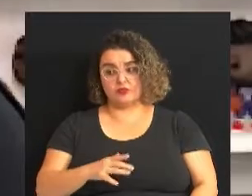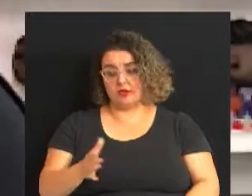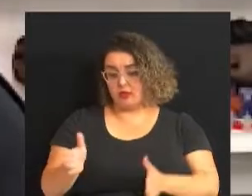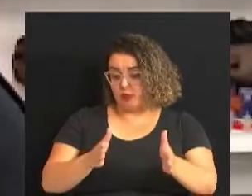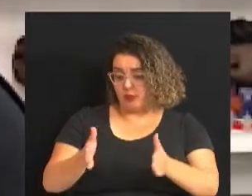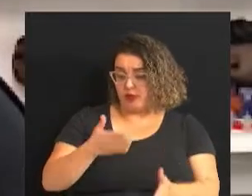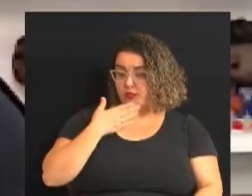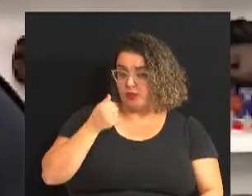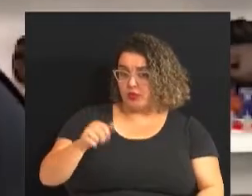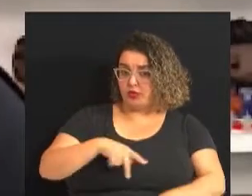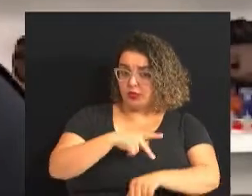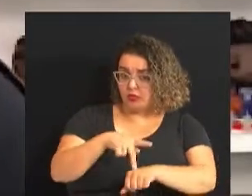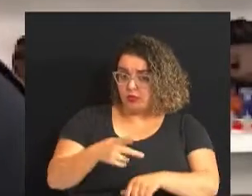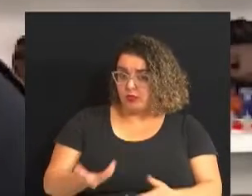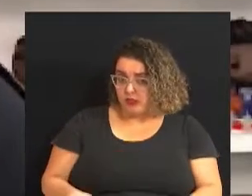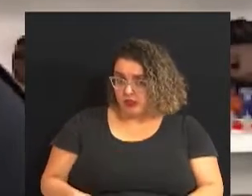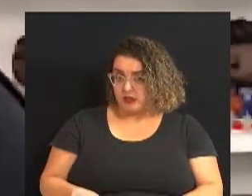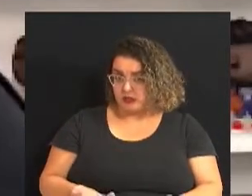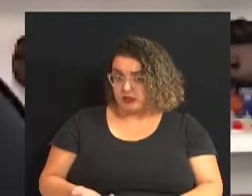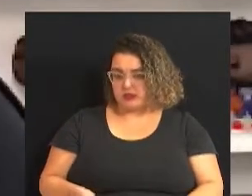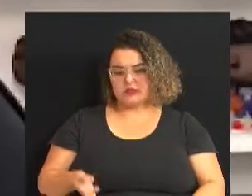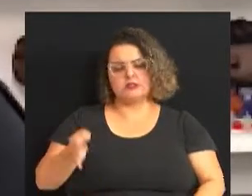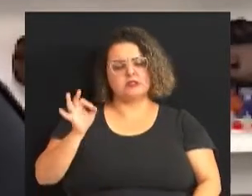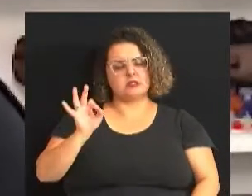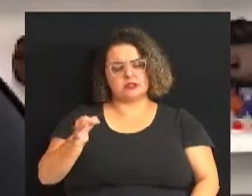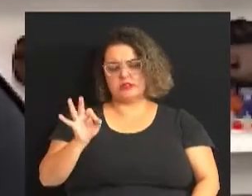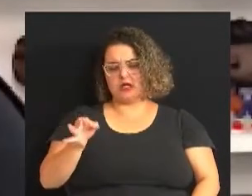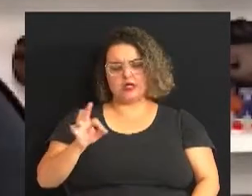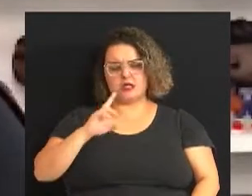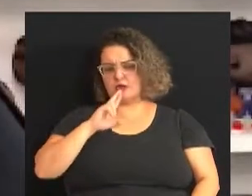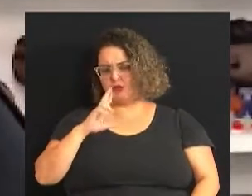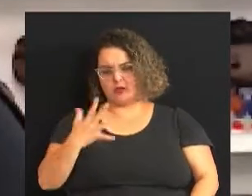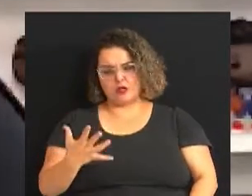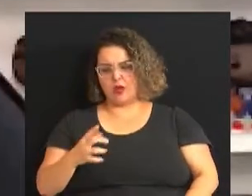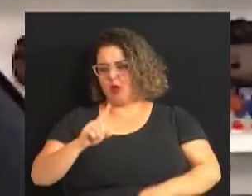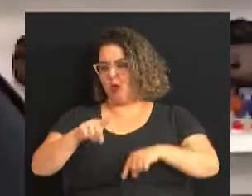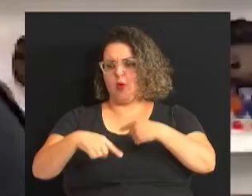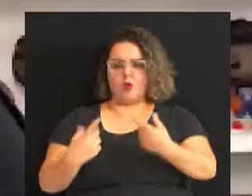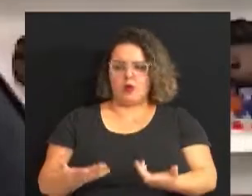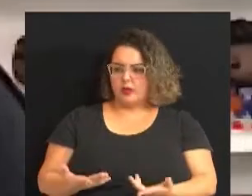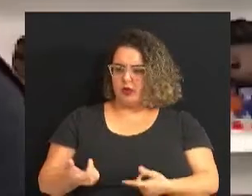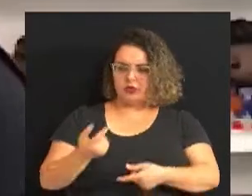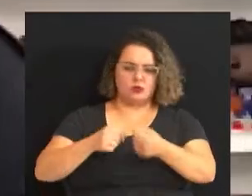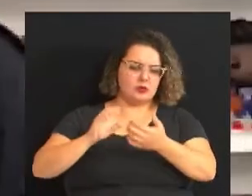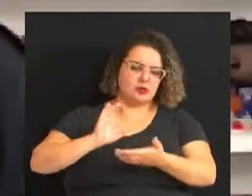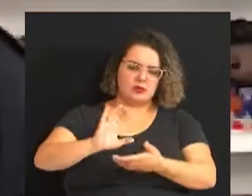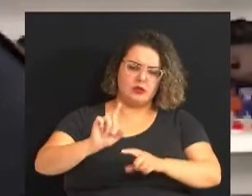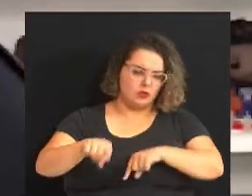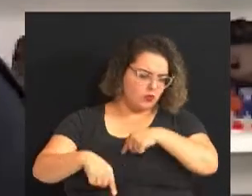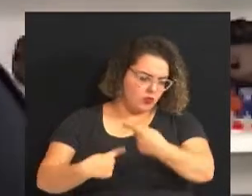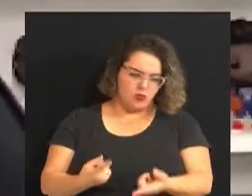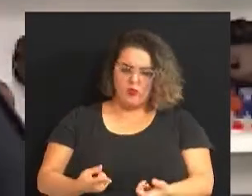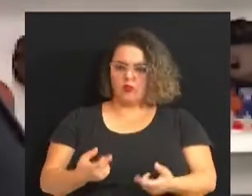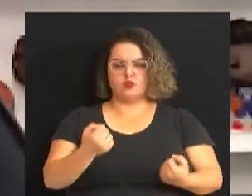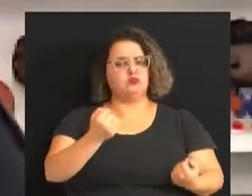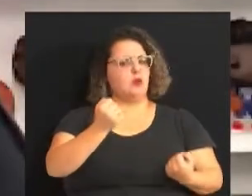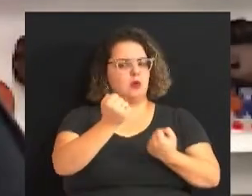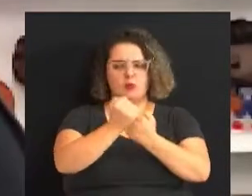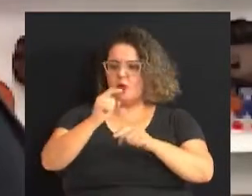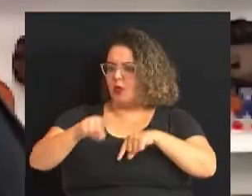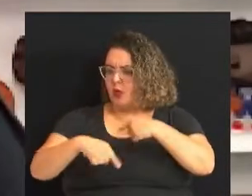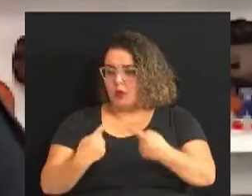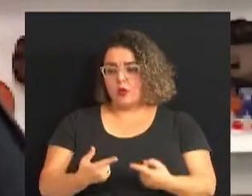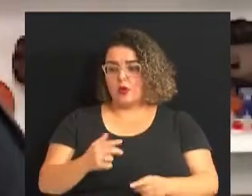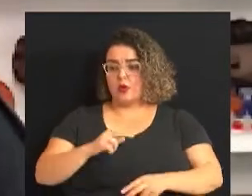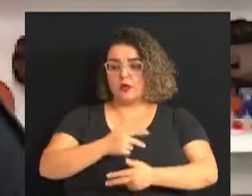país, e com certeza os resultados seriam outros, o investimento seria outro, o apoio seria outro, ou as coisas